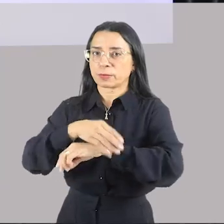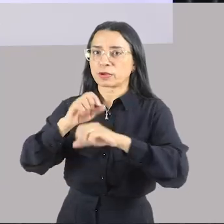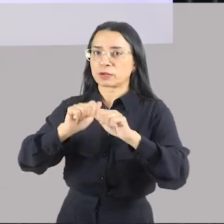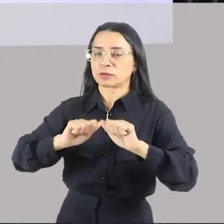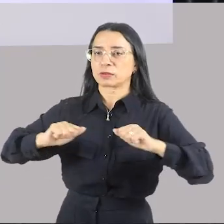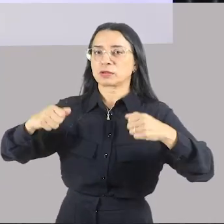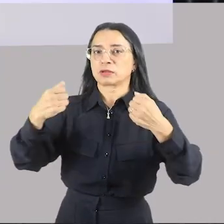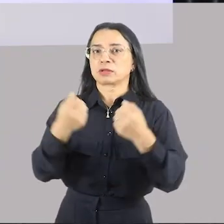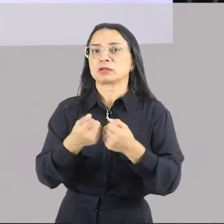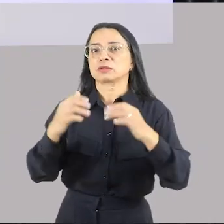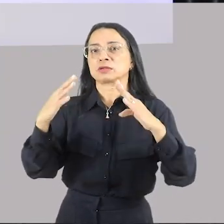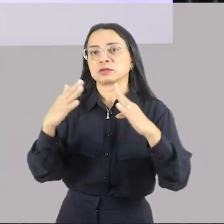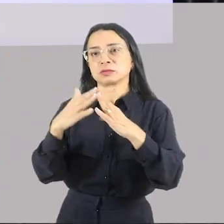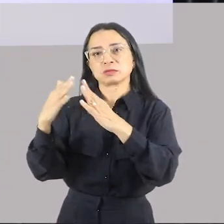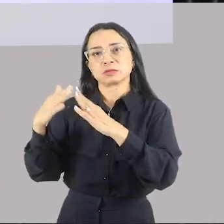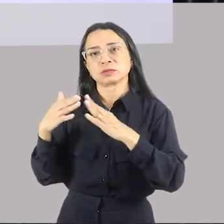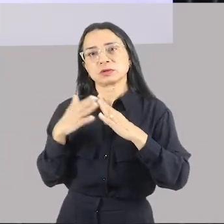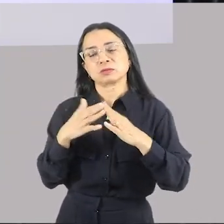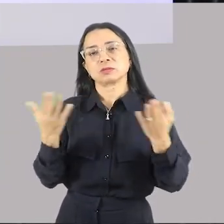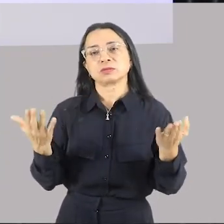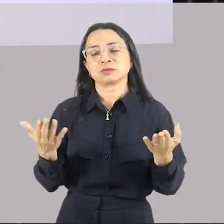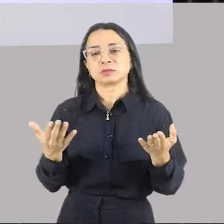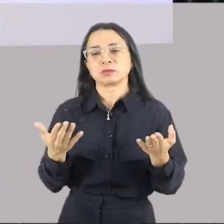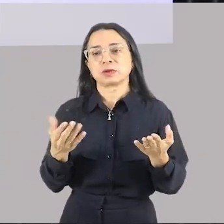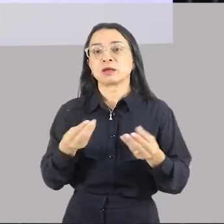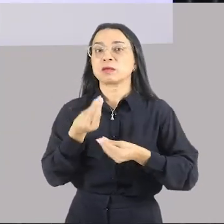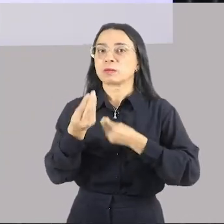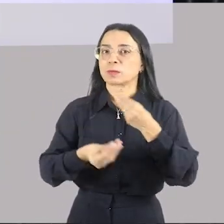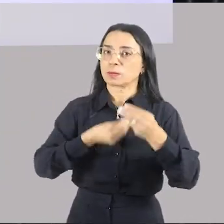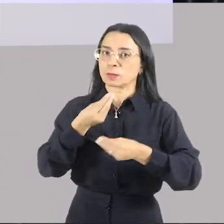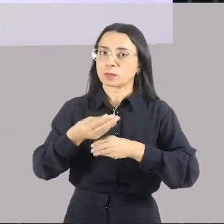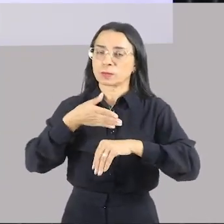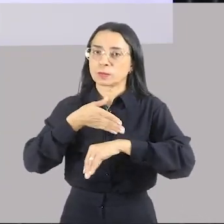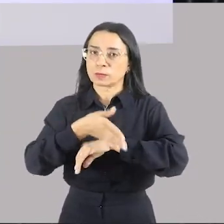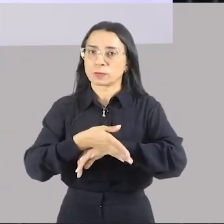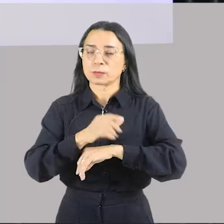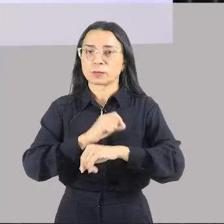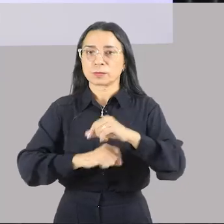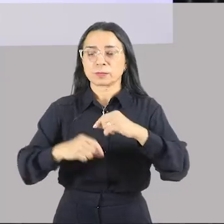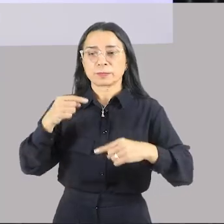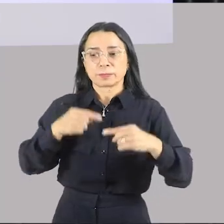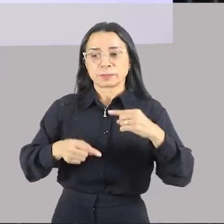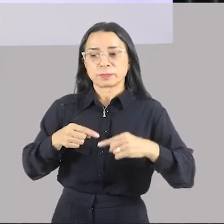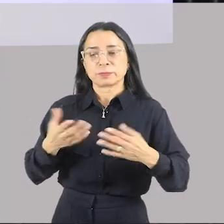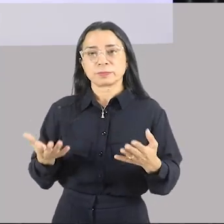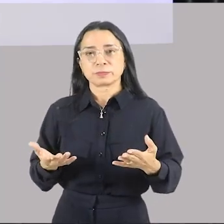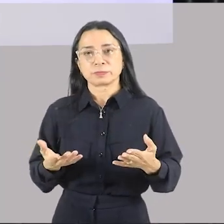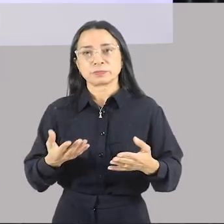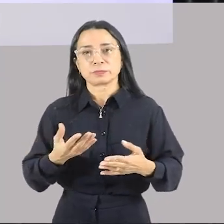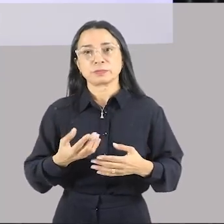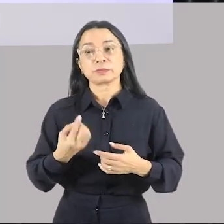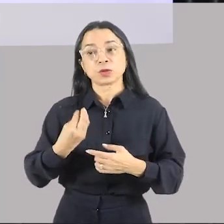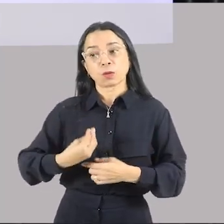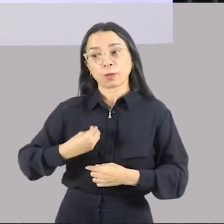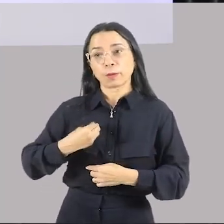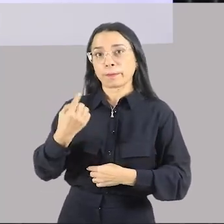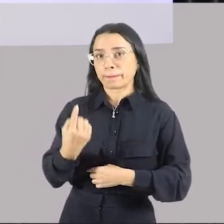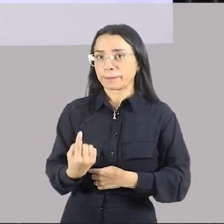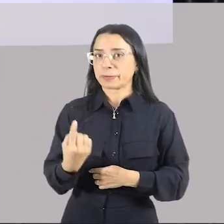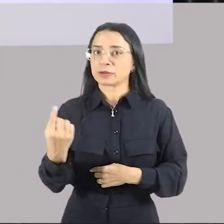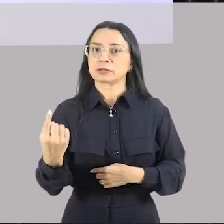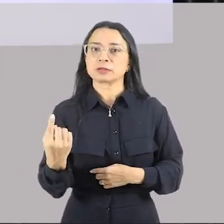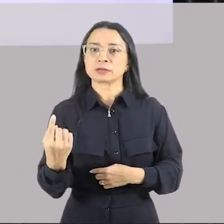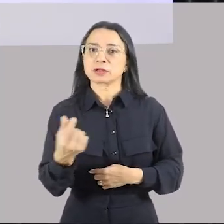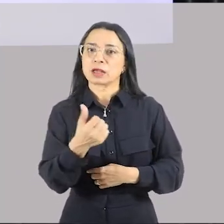de moradores, no condomínio, Então, é uma forma também de estar participando. A mera presença já é o primeiro nível